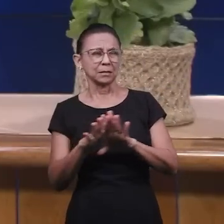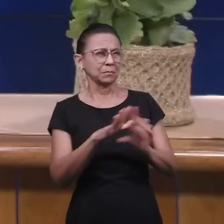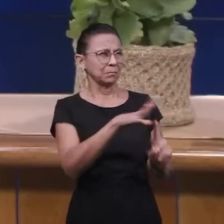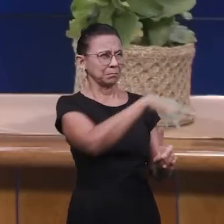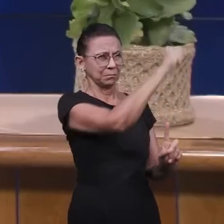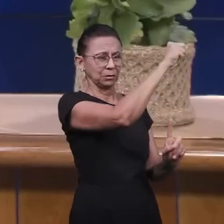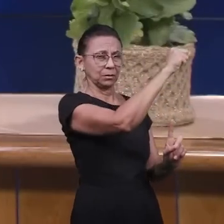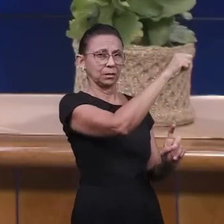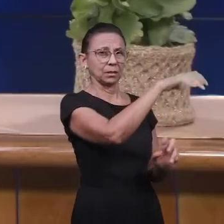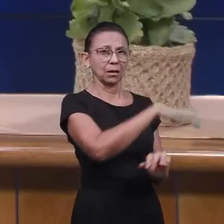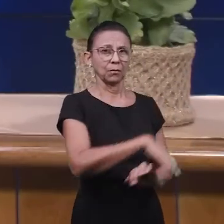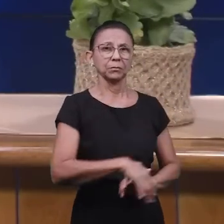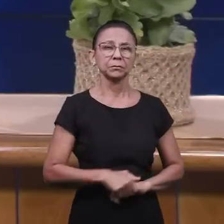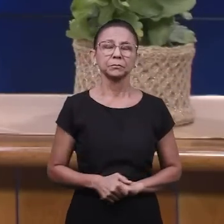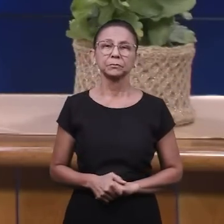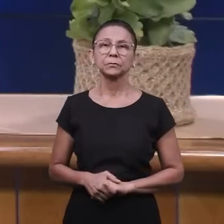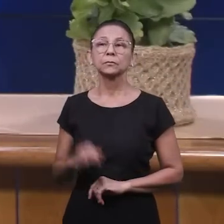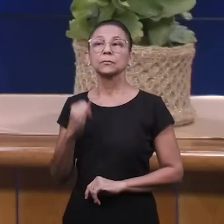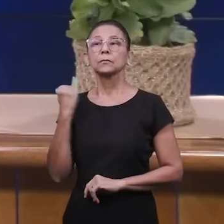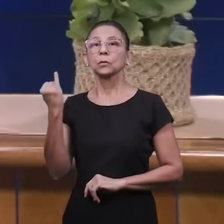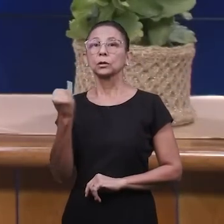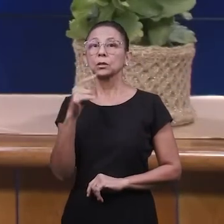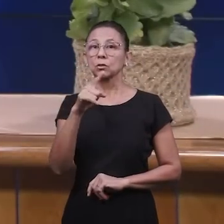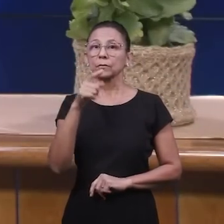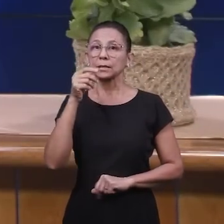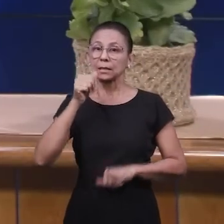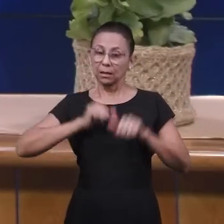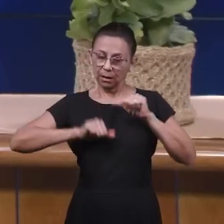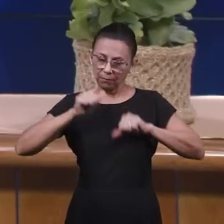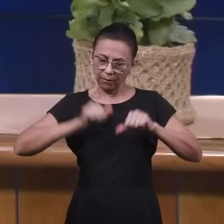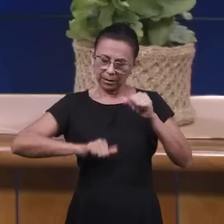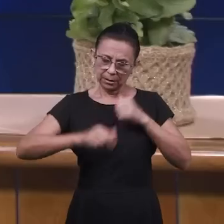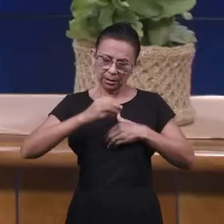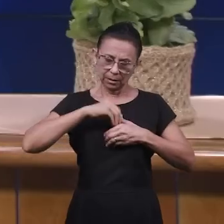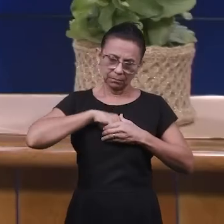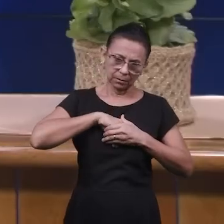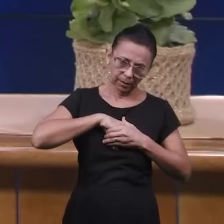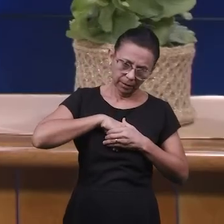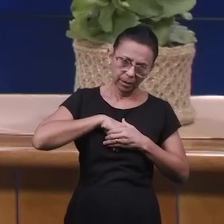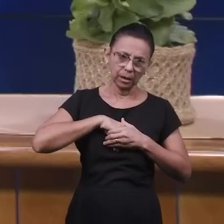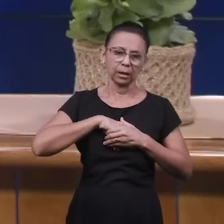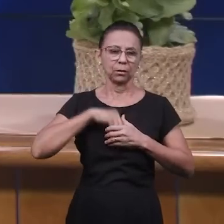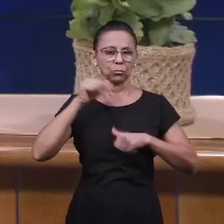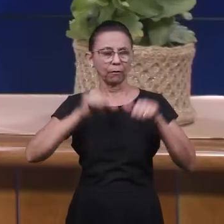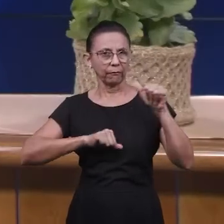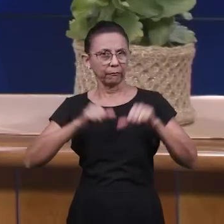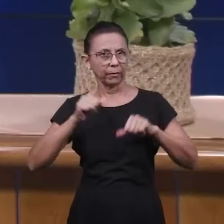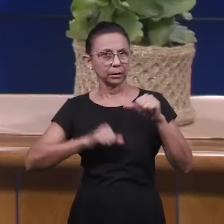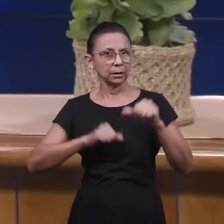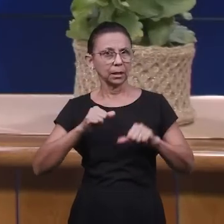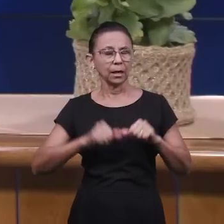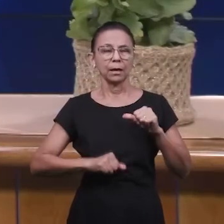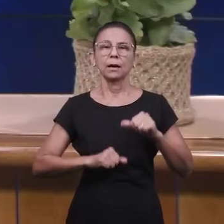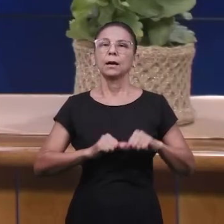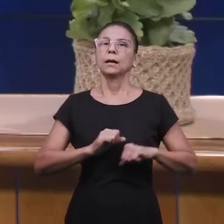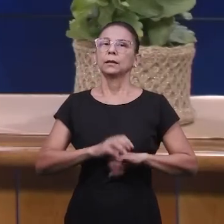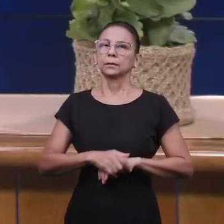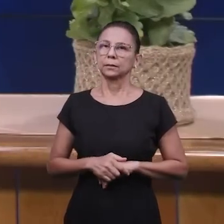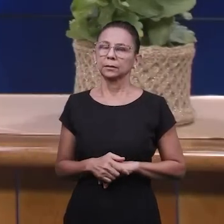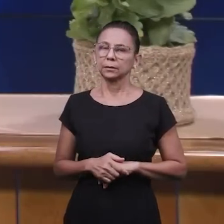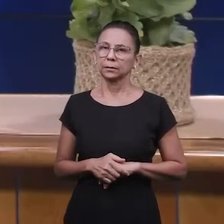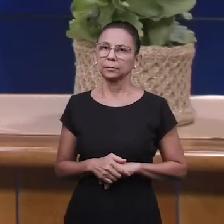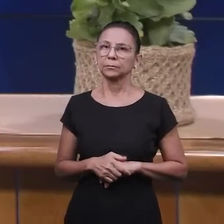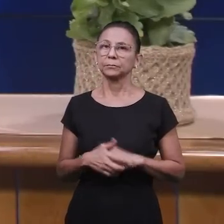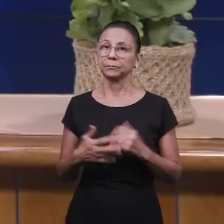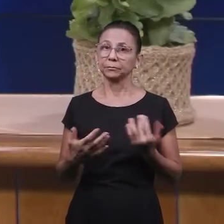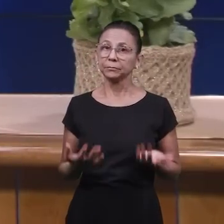É a convicção religiosa, só que o verbo ali dá um sentido de continuidade. O verbo no original, ele